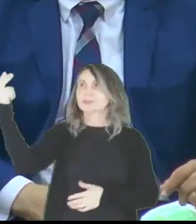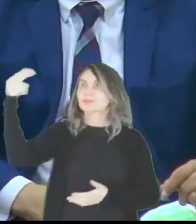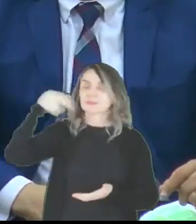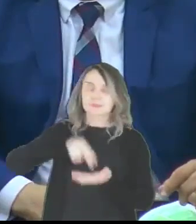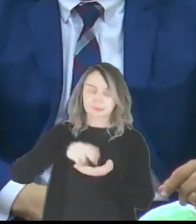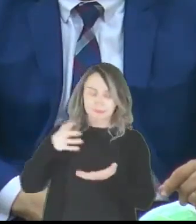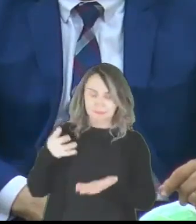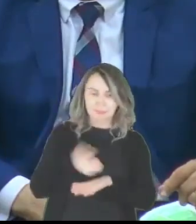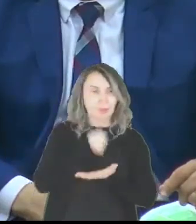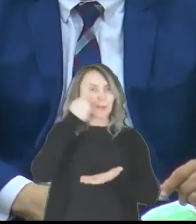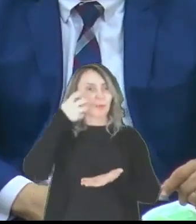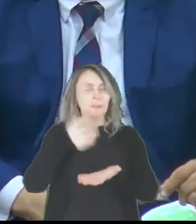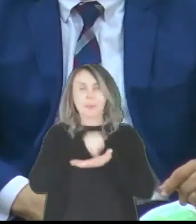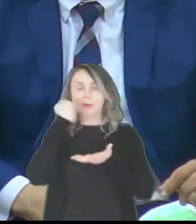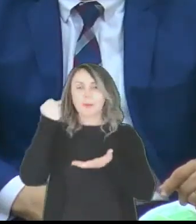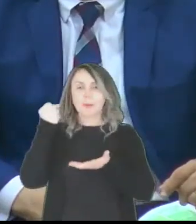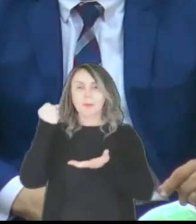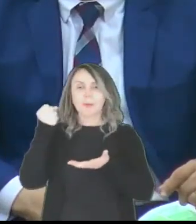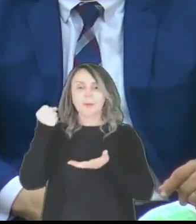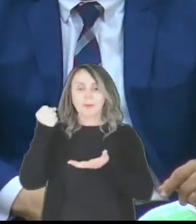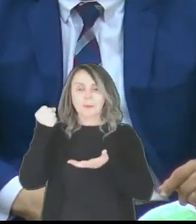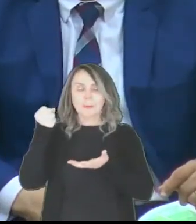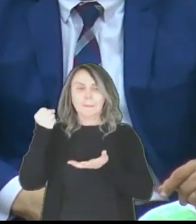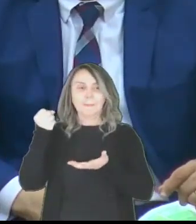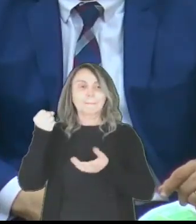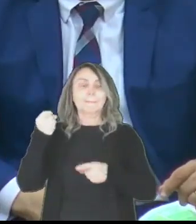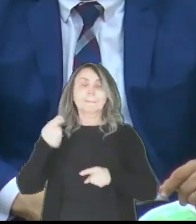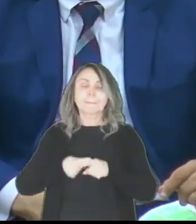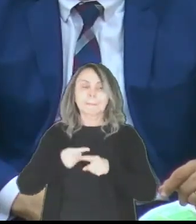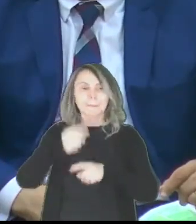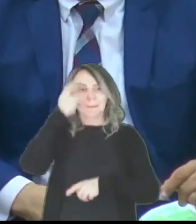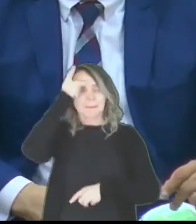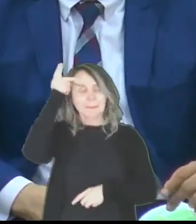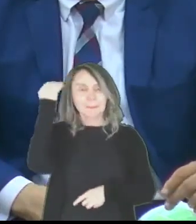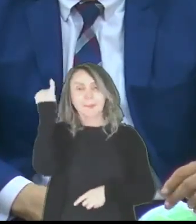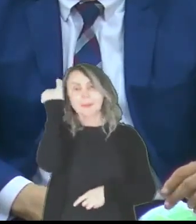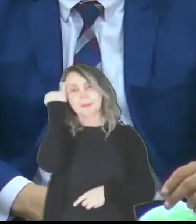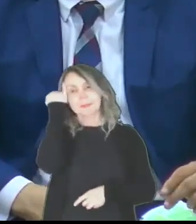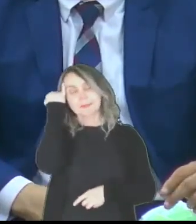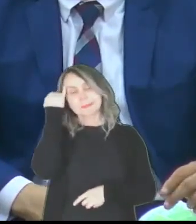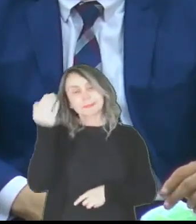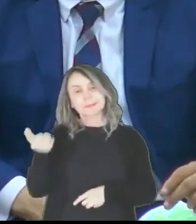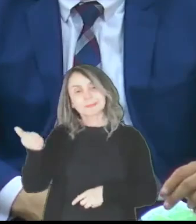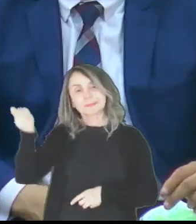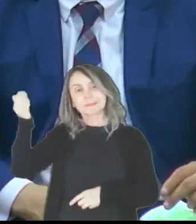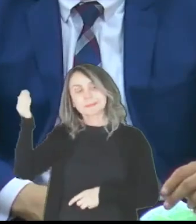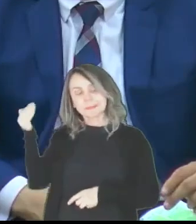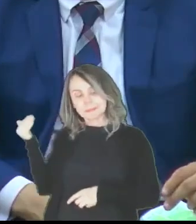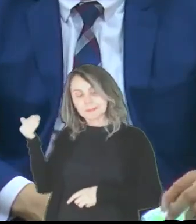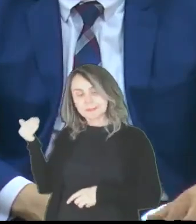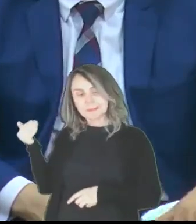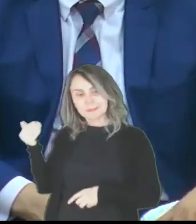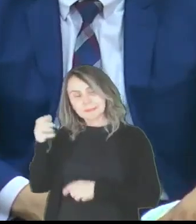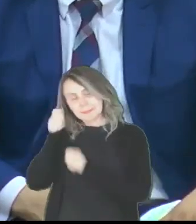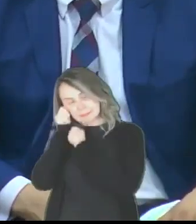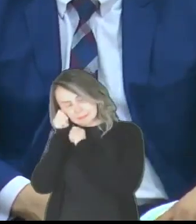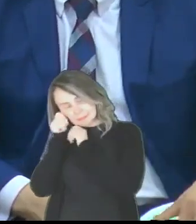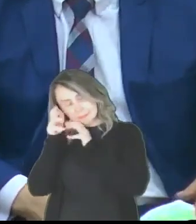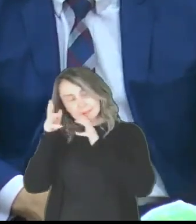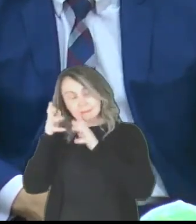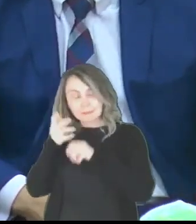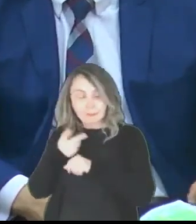da graça se fecha, porque os preguiçosos do passado, quando levantavam tarde que ia procurar o maná já